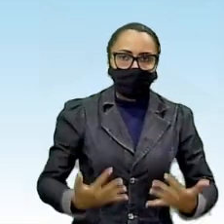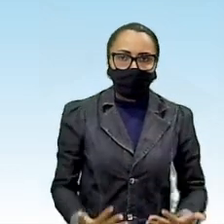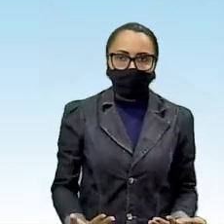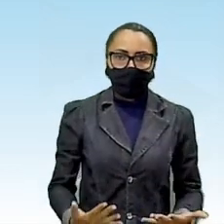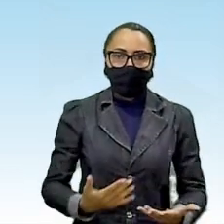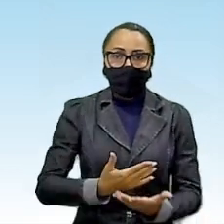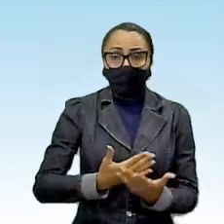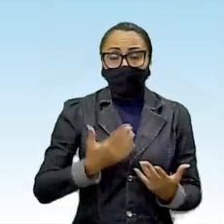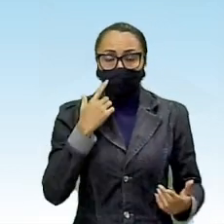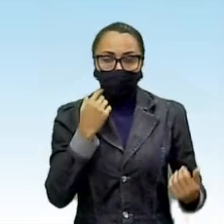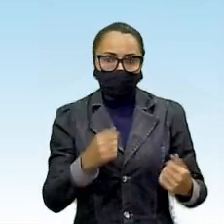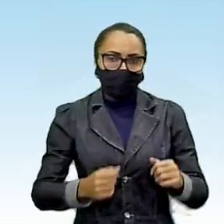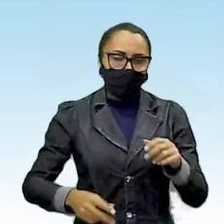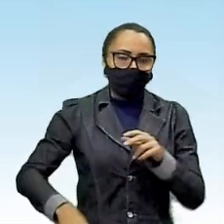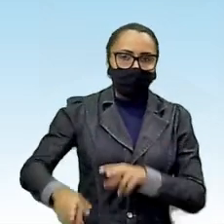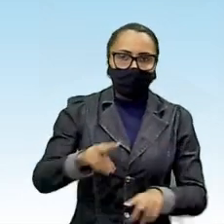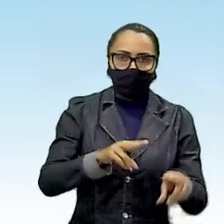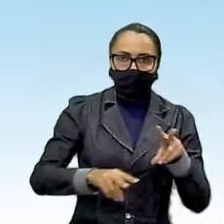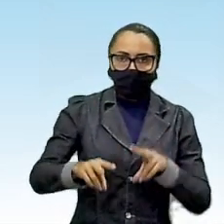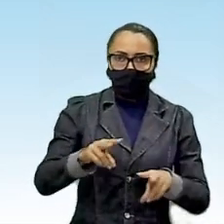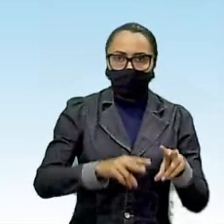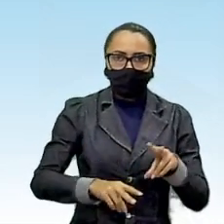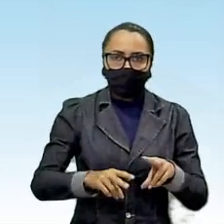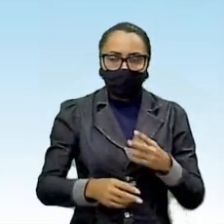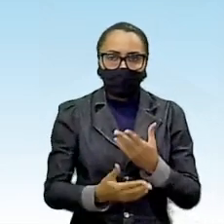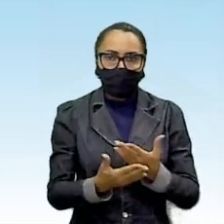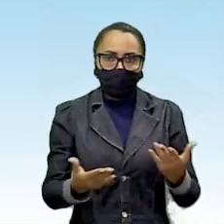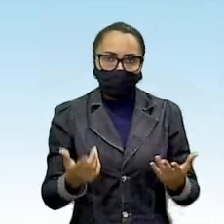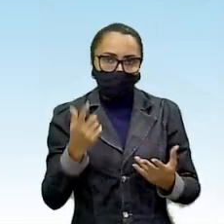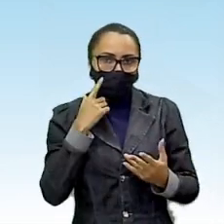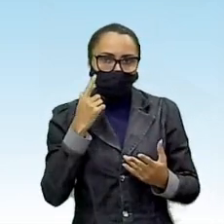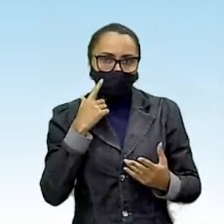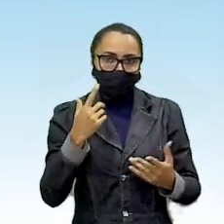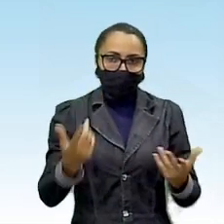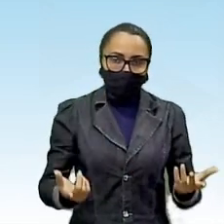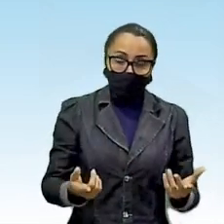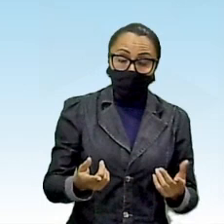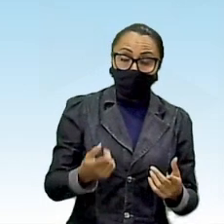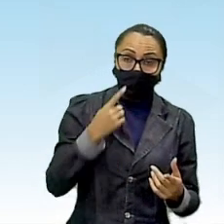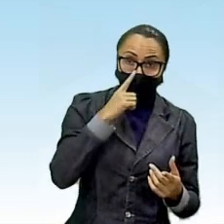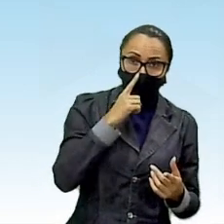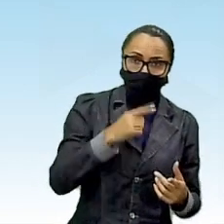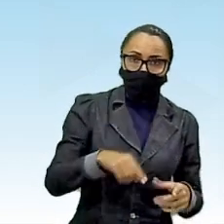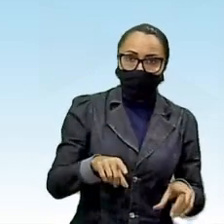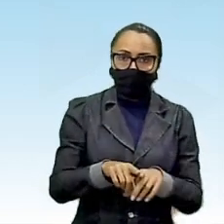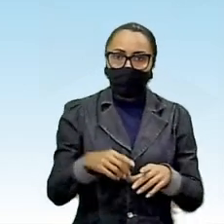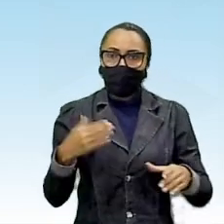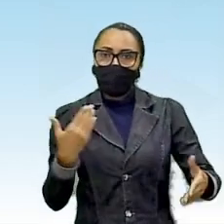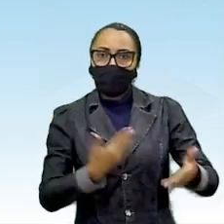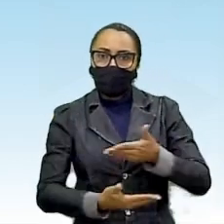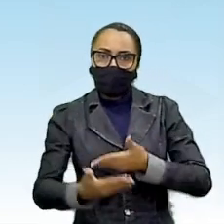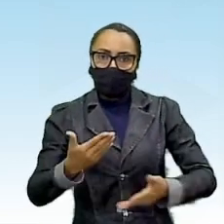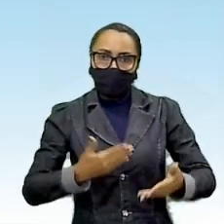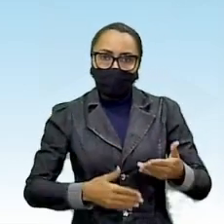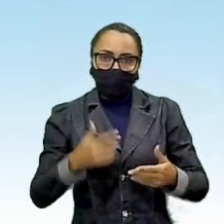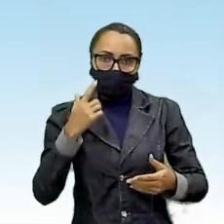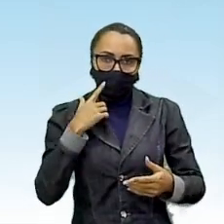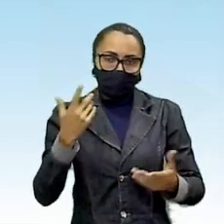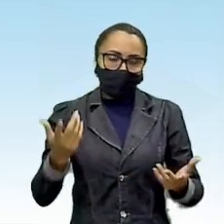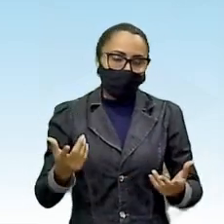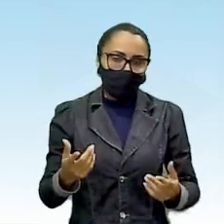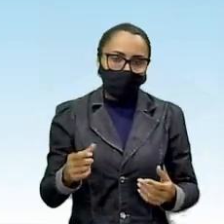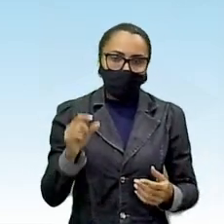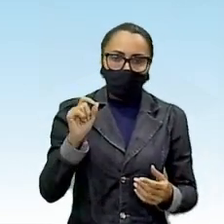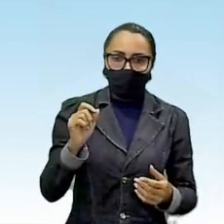deve-se verificar a severidade, né, daquele risco, e também associar a probabilidade de